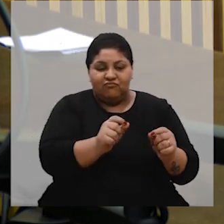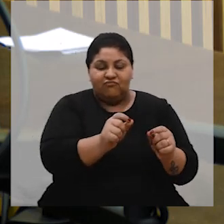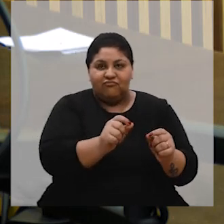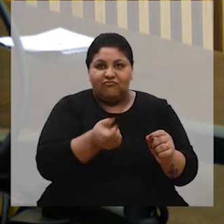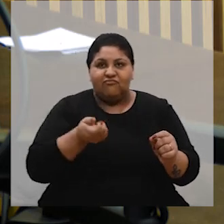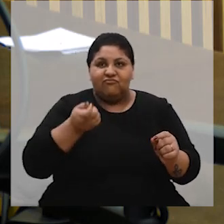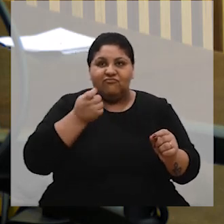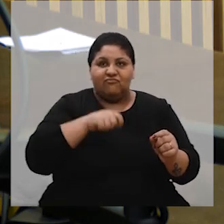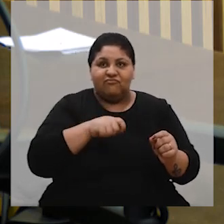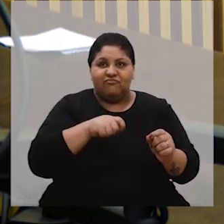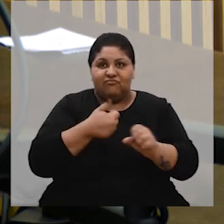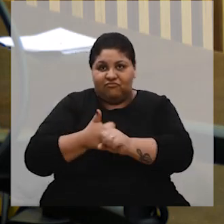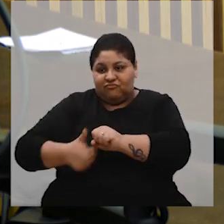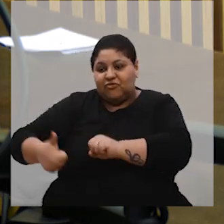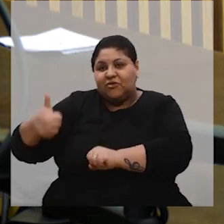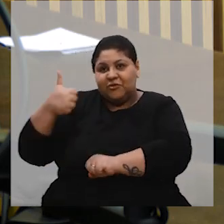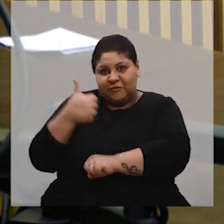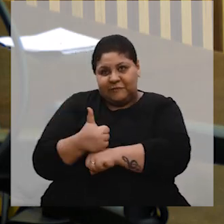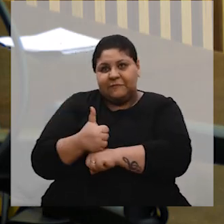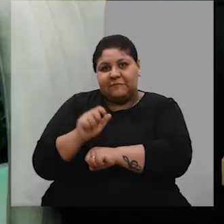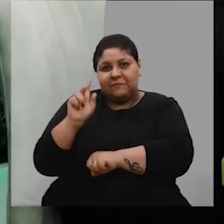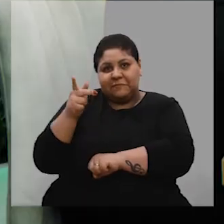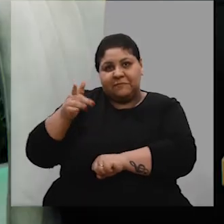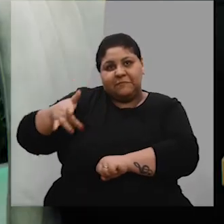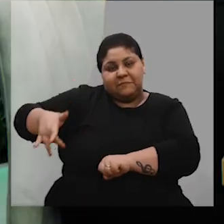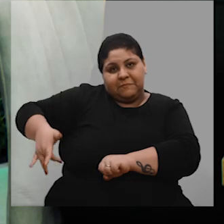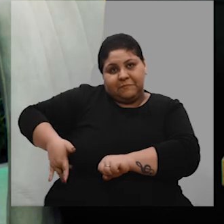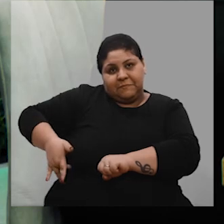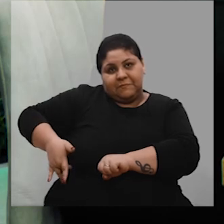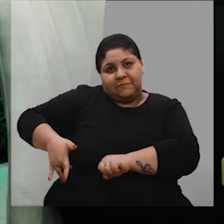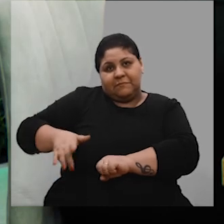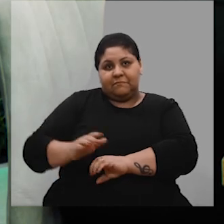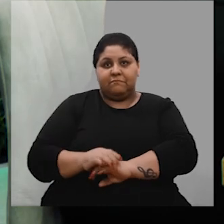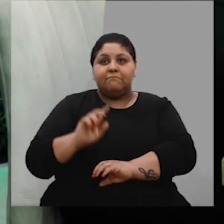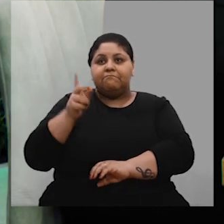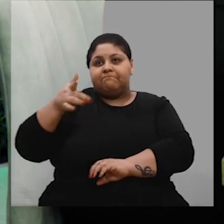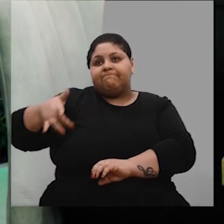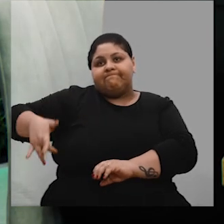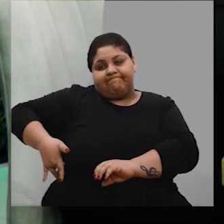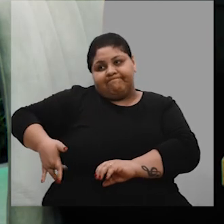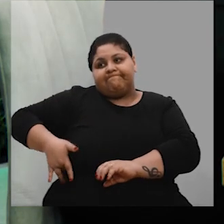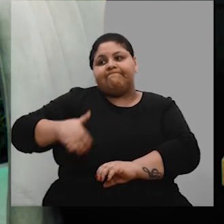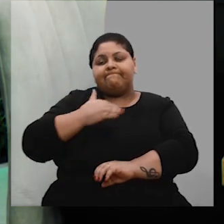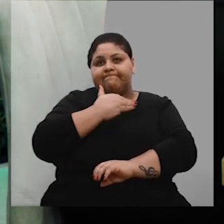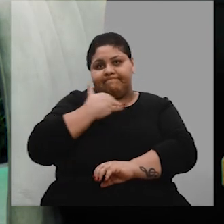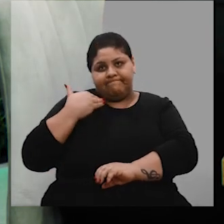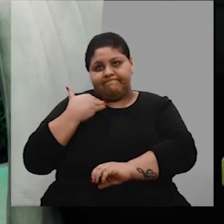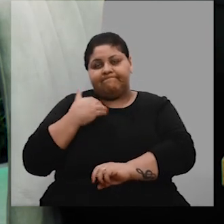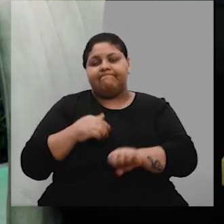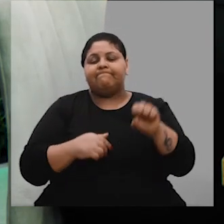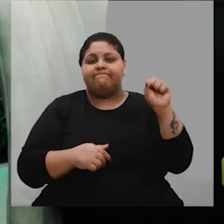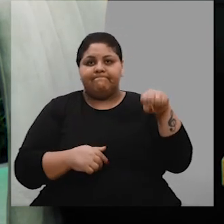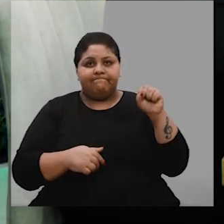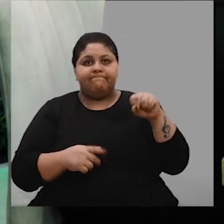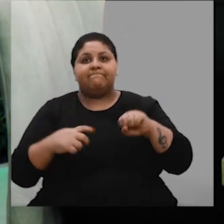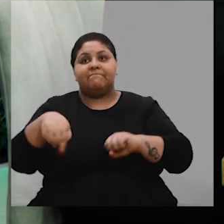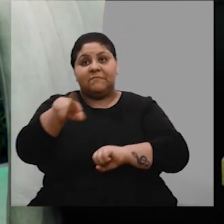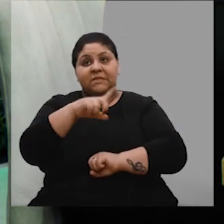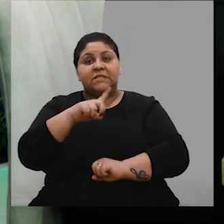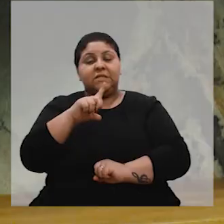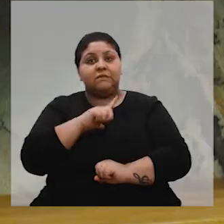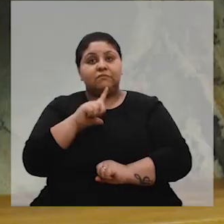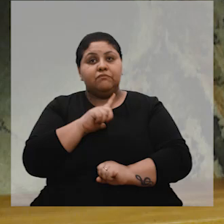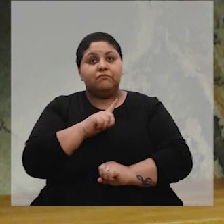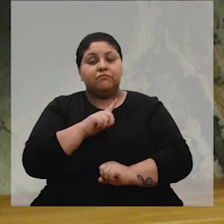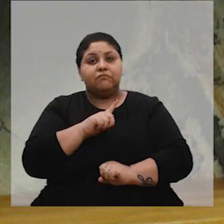aí a necessidade de um transplante hepático. Hepatite mata. Mata. Então, a gente tem